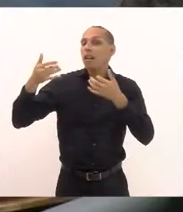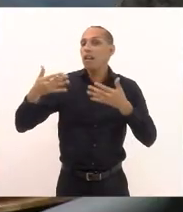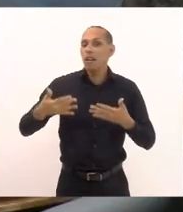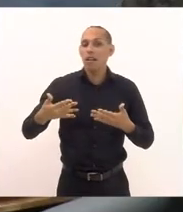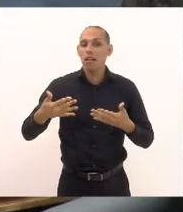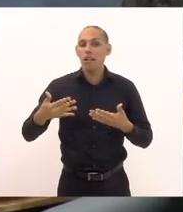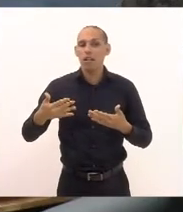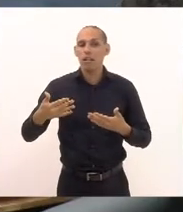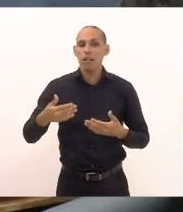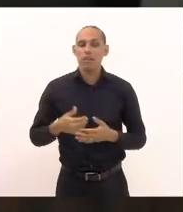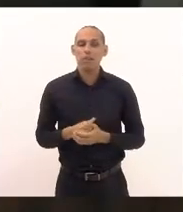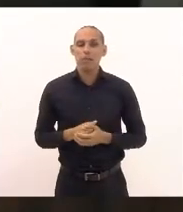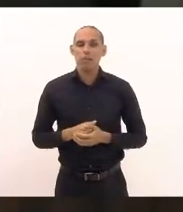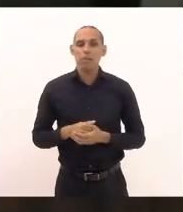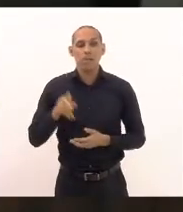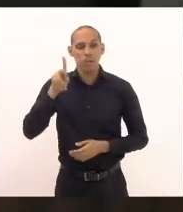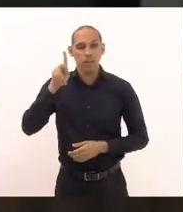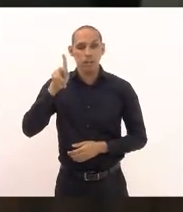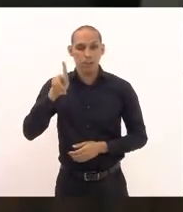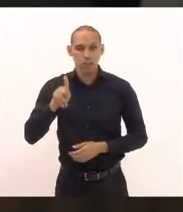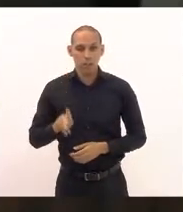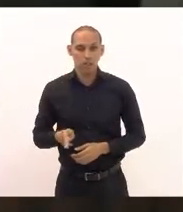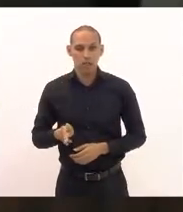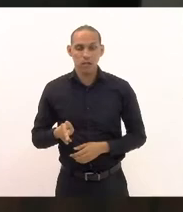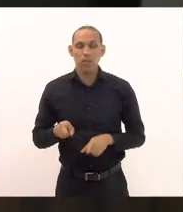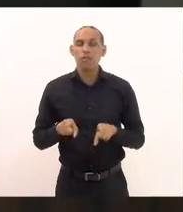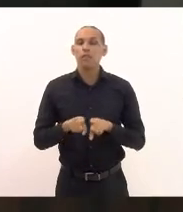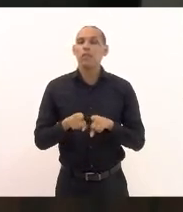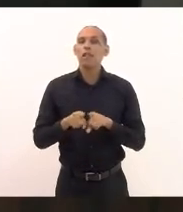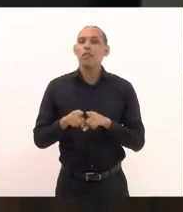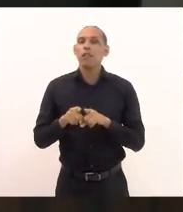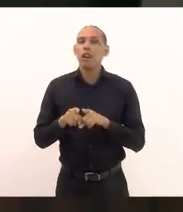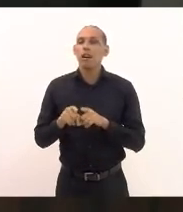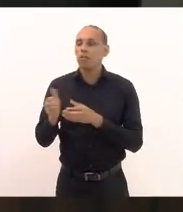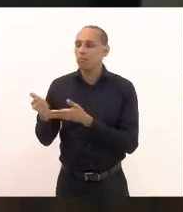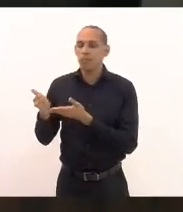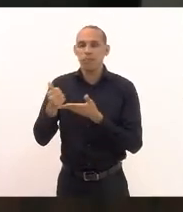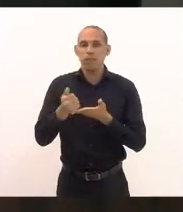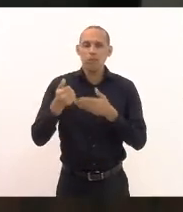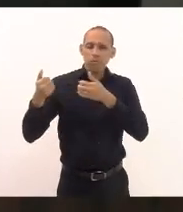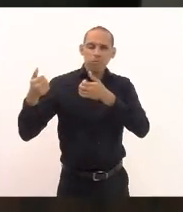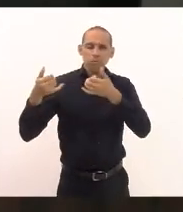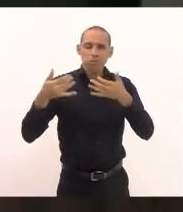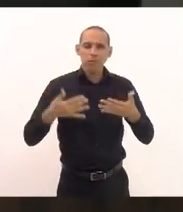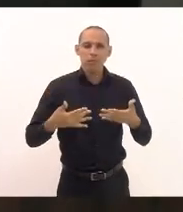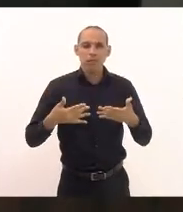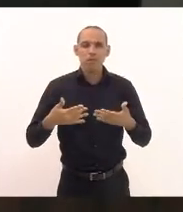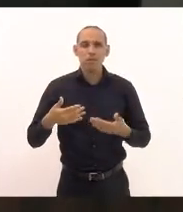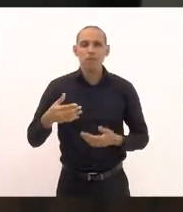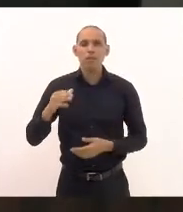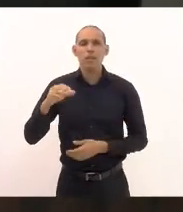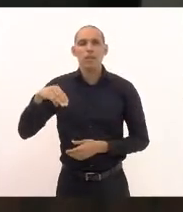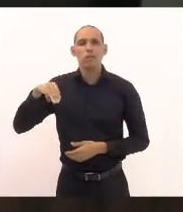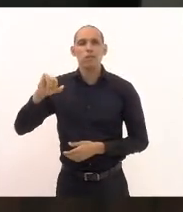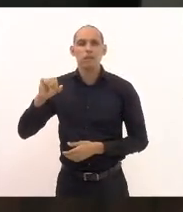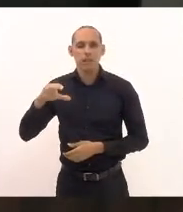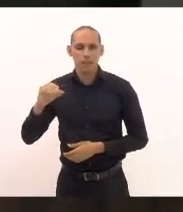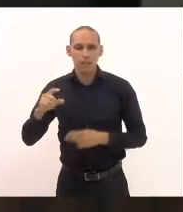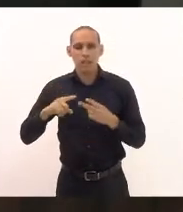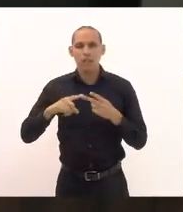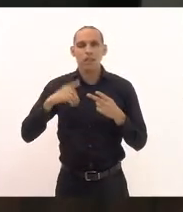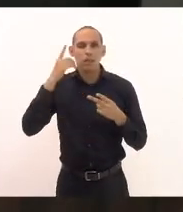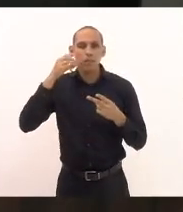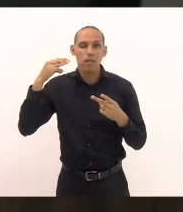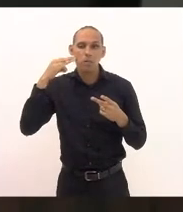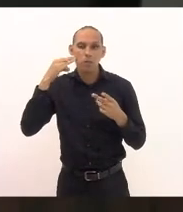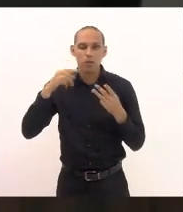presidente. Para presidir, e passo a palavra para a declaração o deputado Carlos Mink, em seguida a deputada Mônica e a